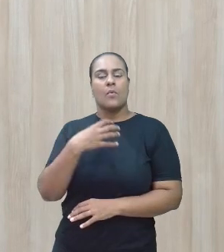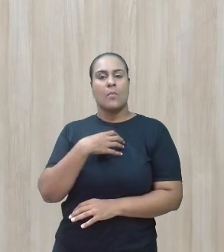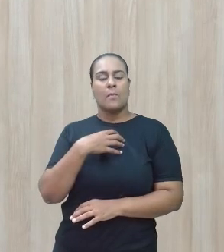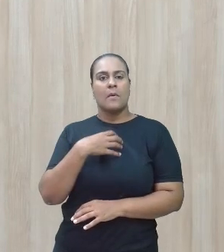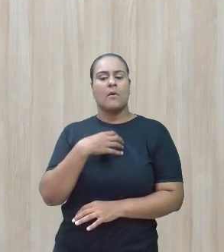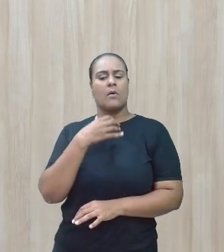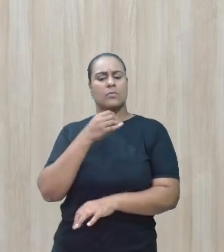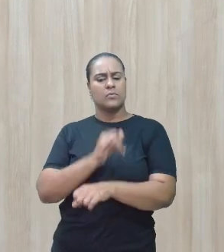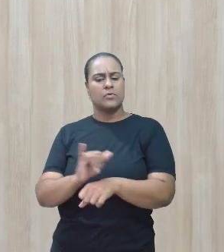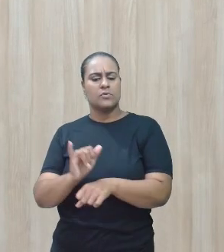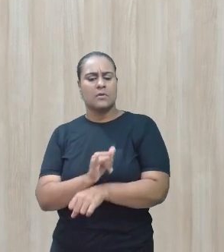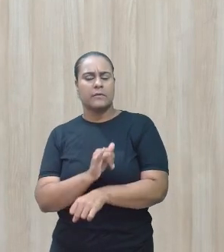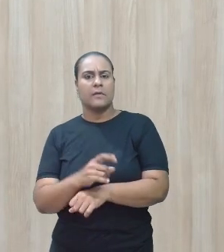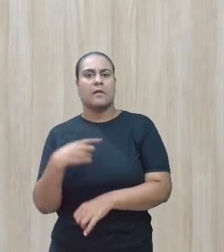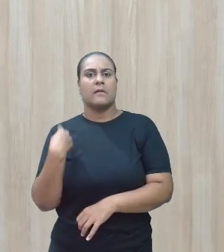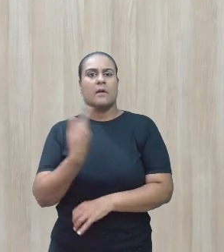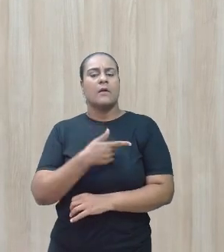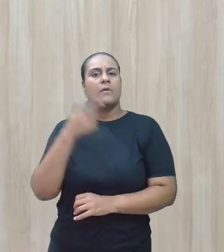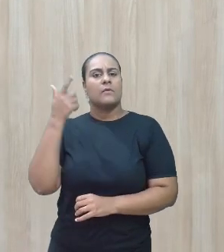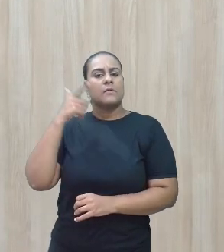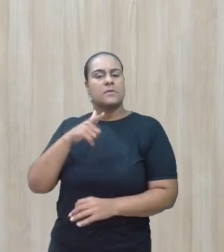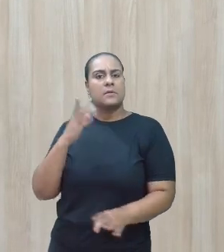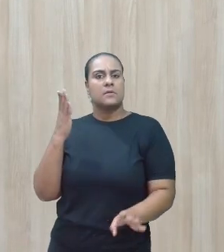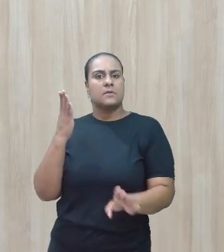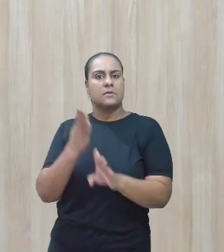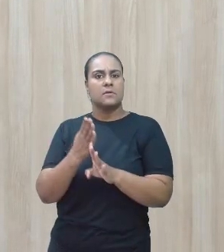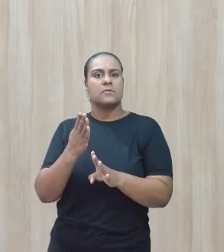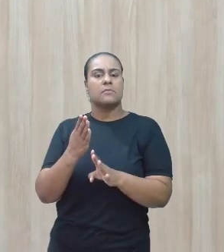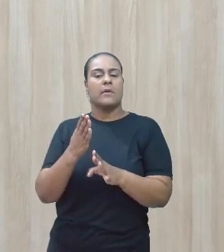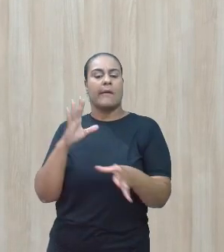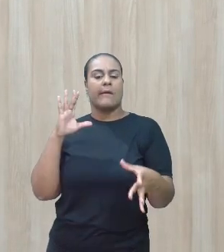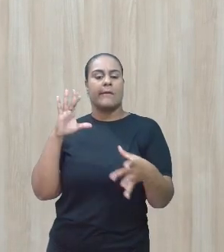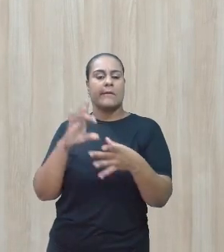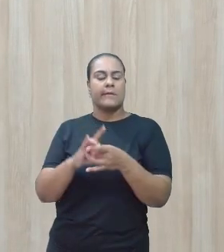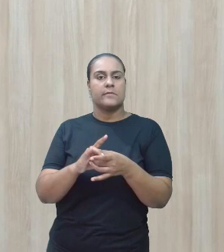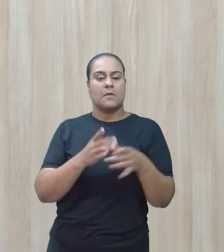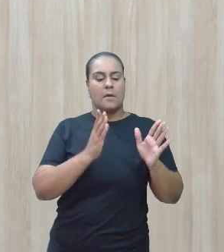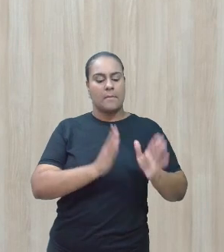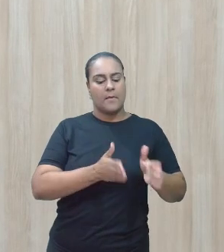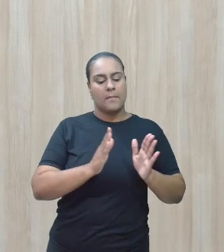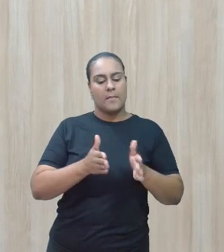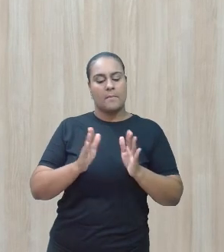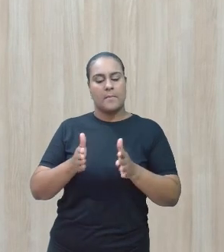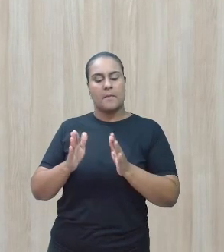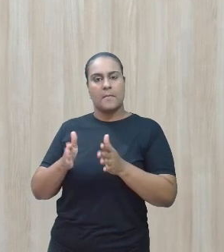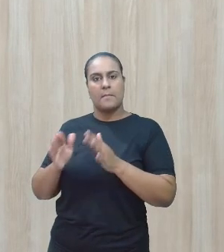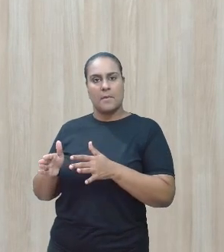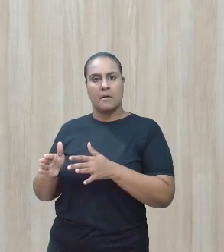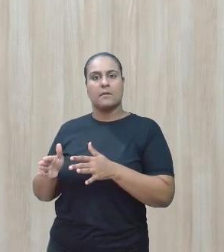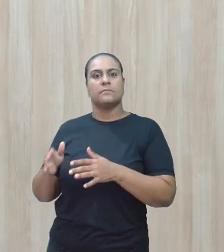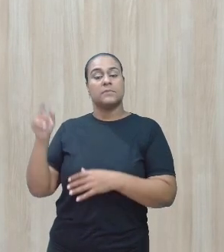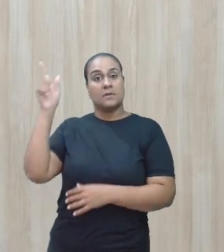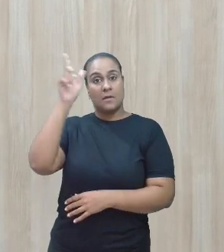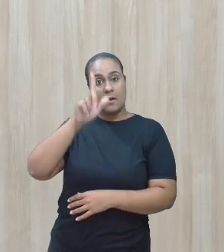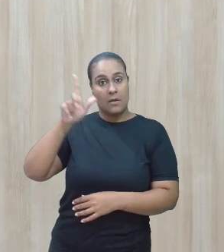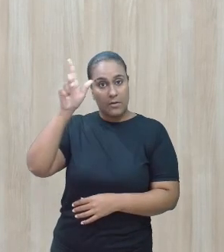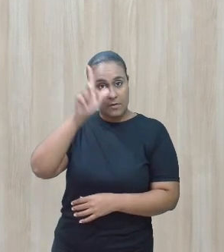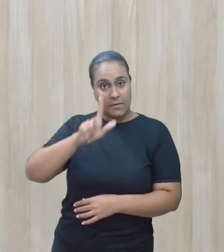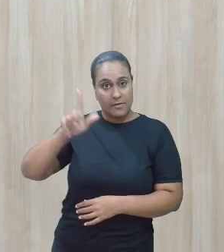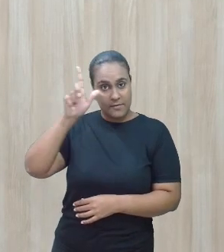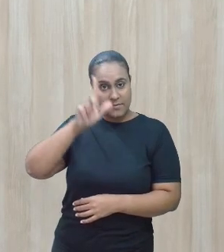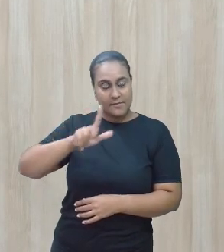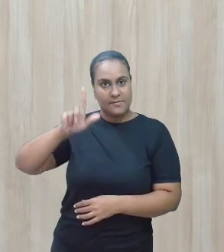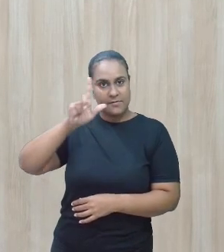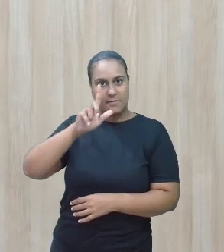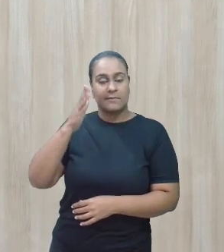são maneiras da gente conseguir determinar a relação entre a posição do elemento de uma sequência e a lógica